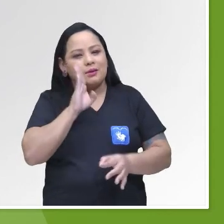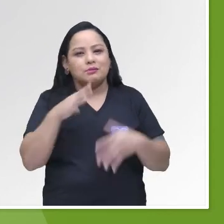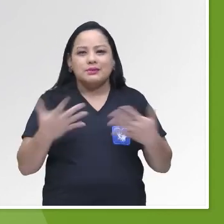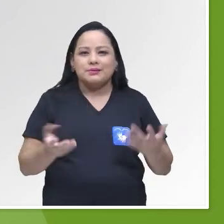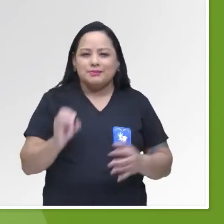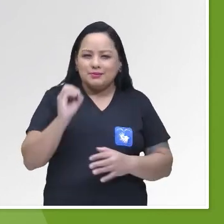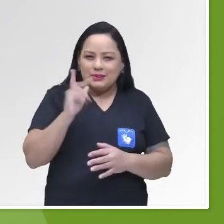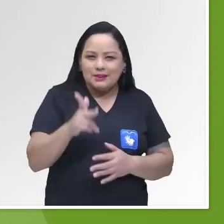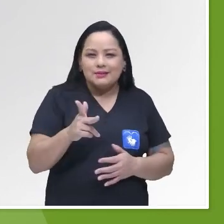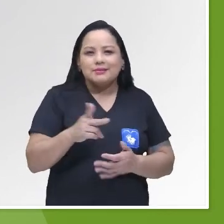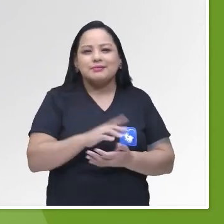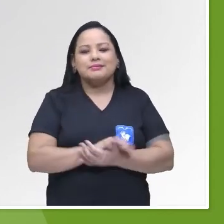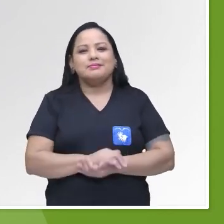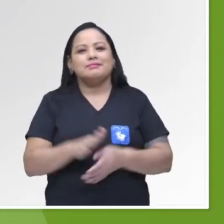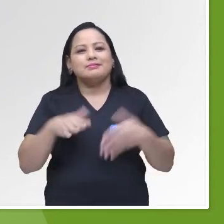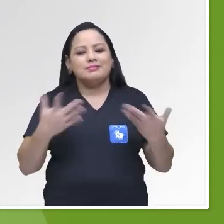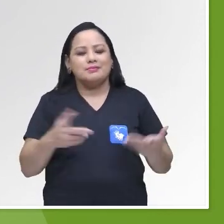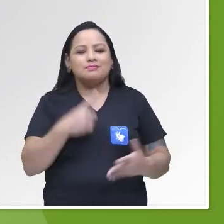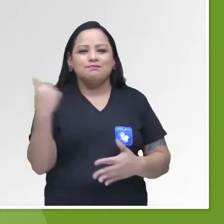Ok? Então,